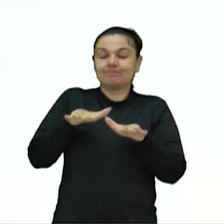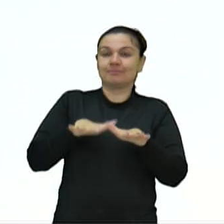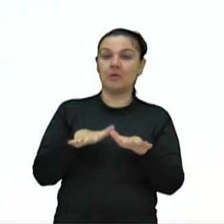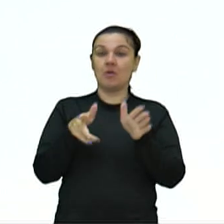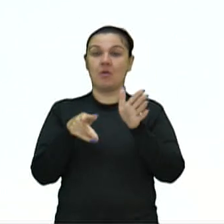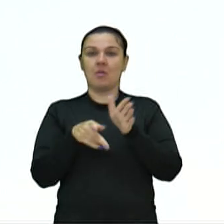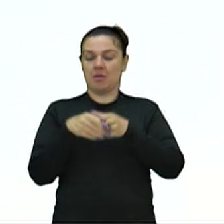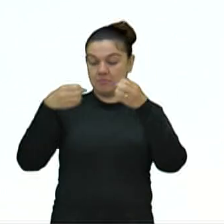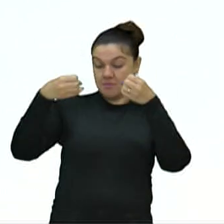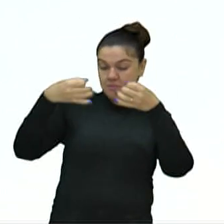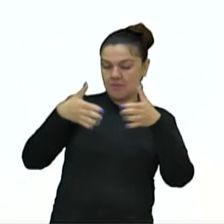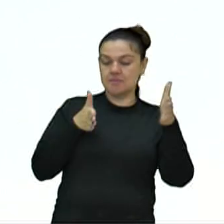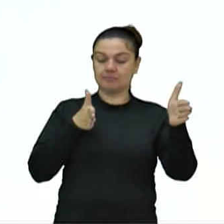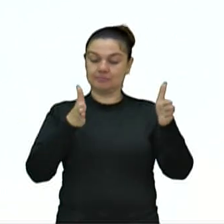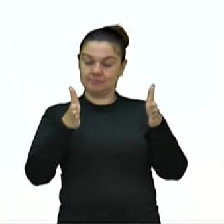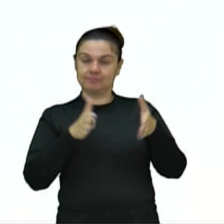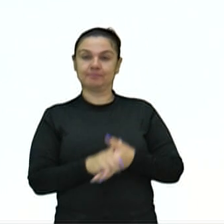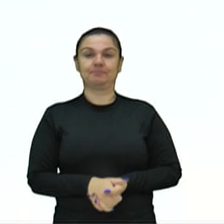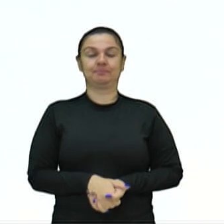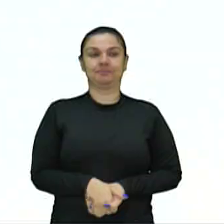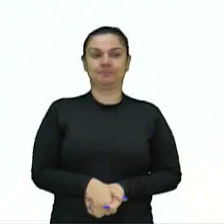os discursos de um tempo.